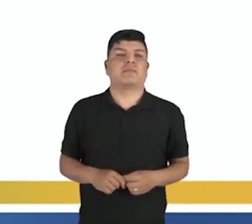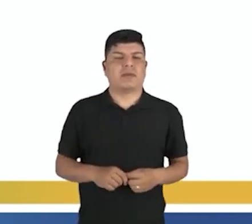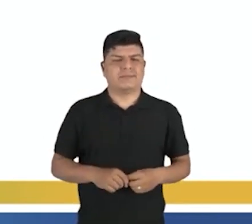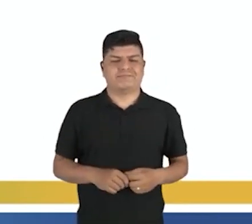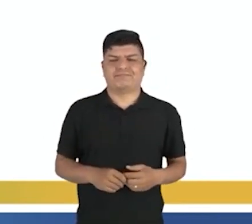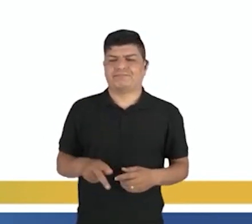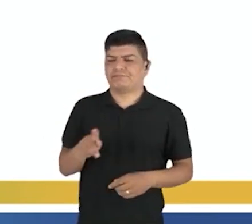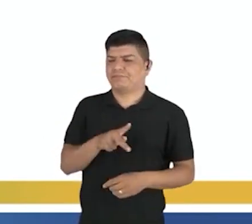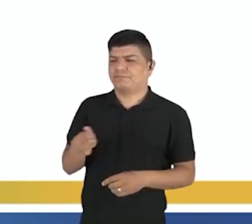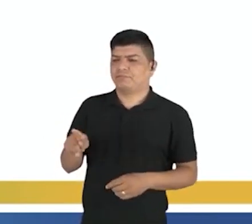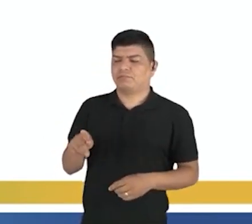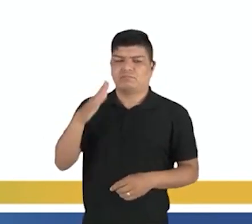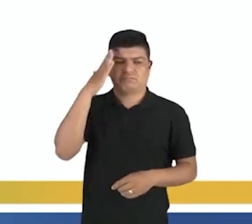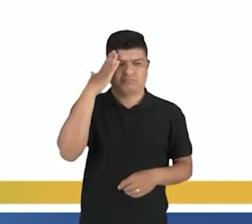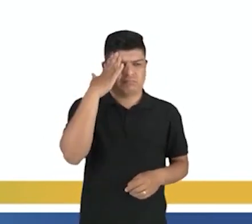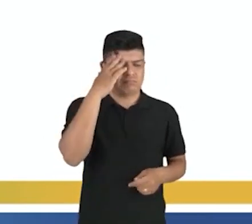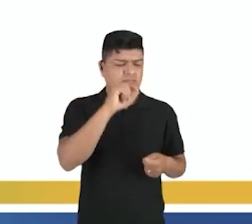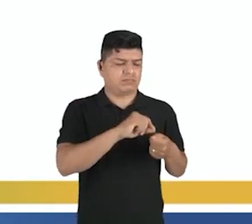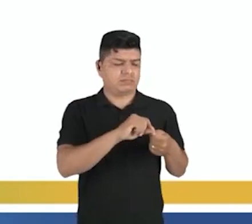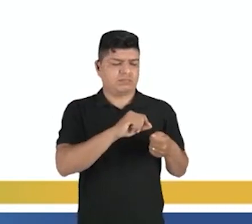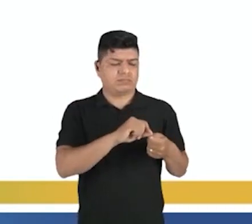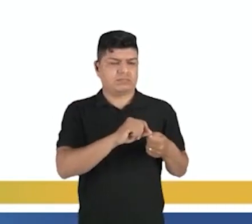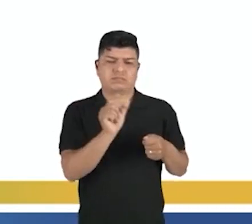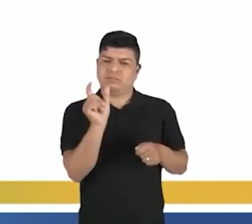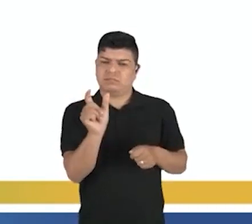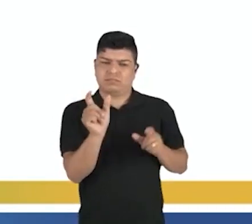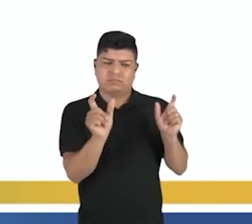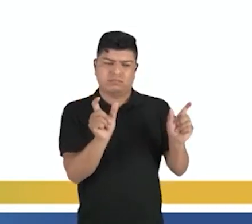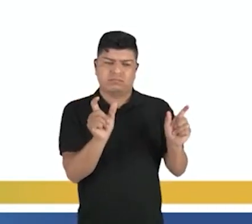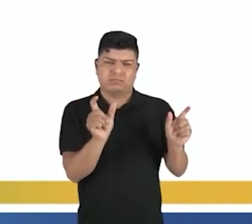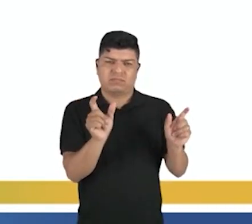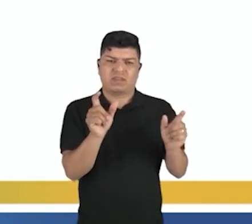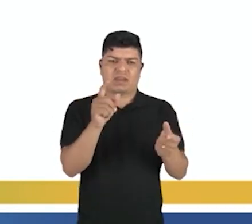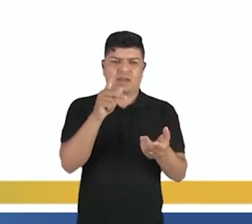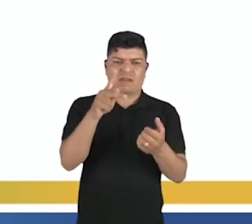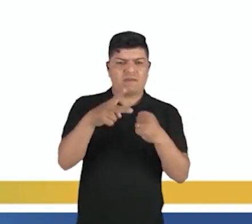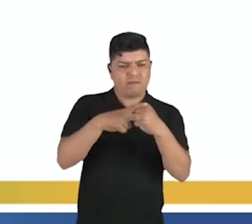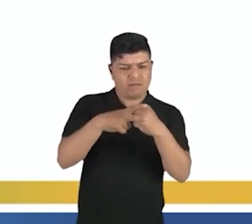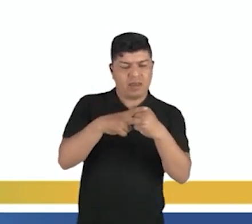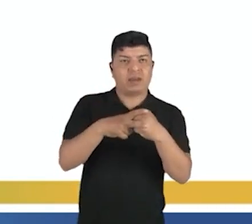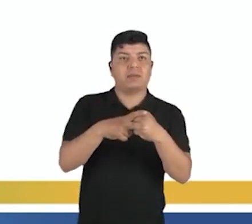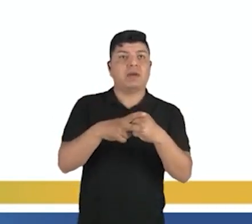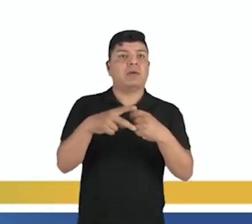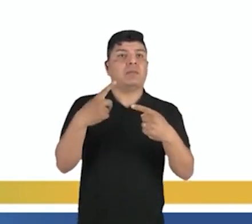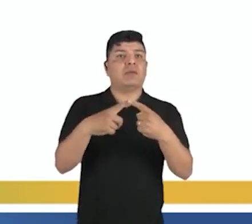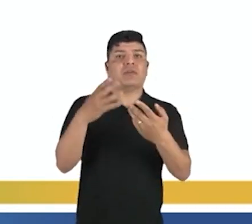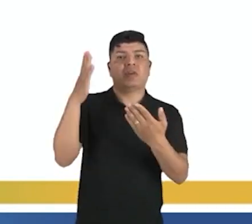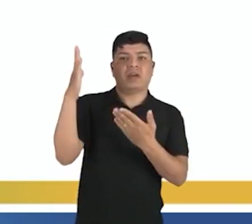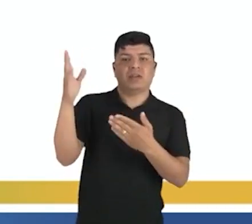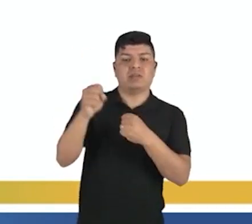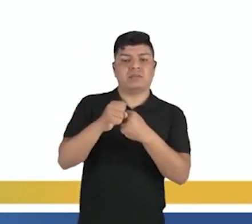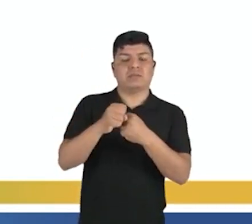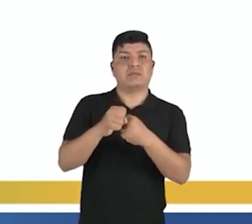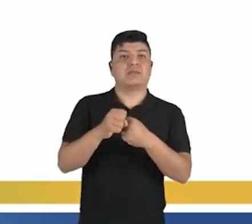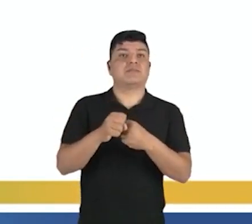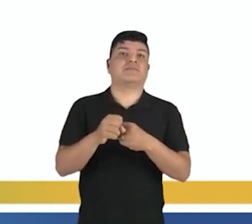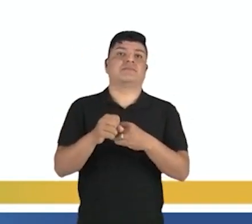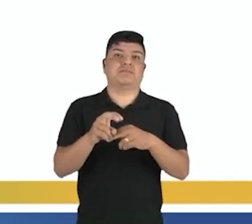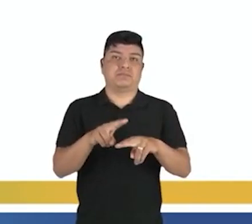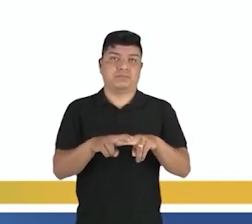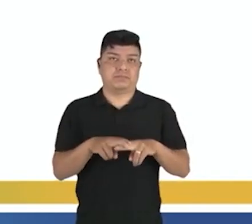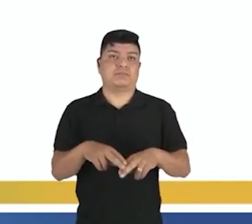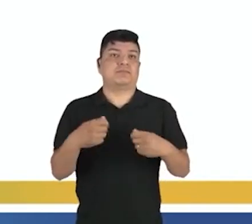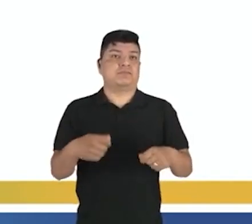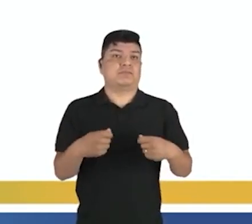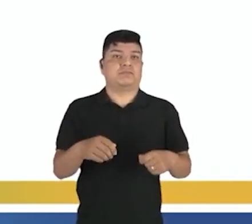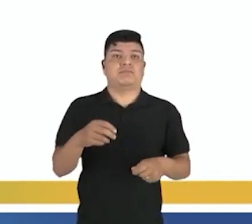assim, professora, mas saber e fazer não é verbo? Por que que nesse caso é substantivo? É isso, galera, que